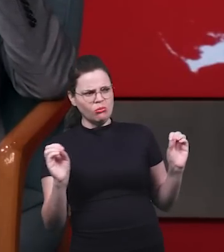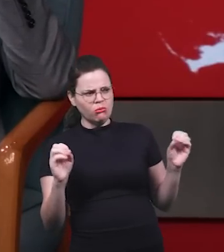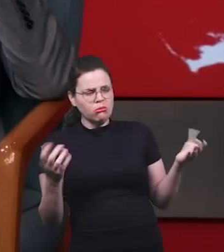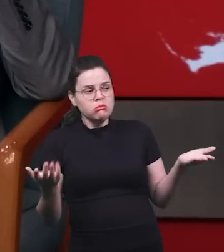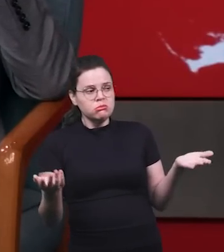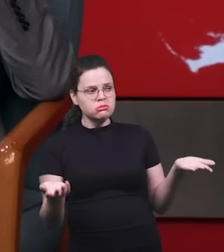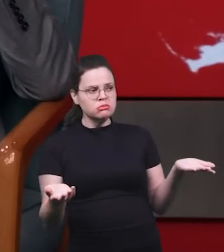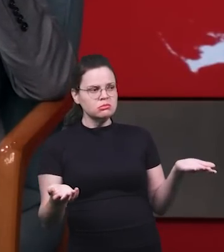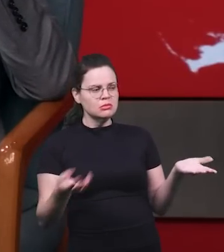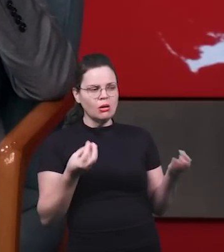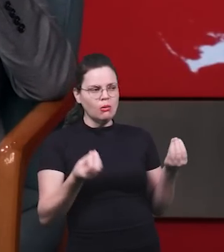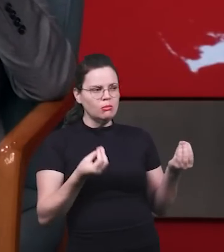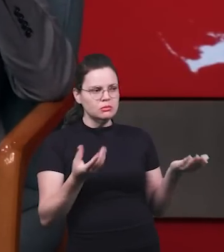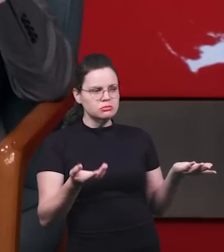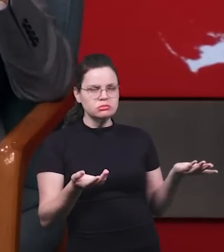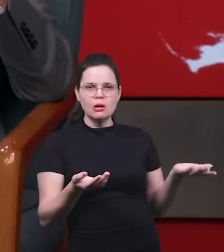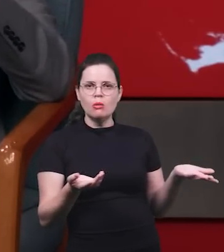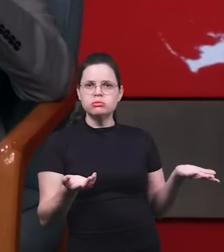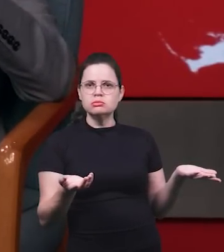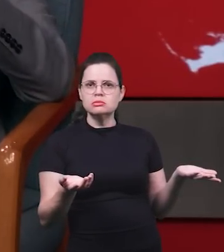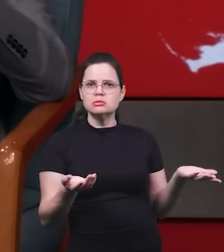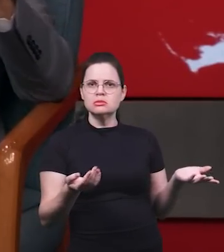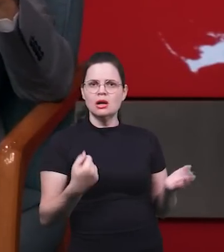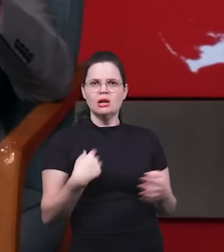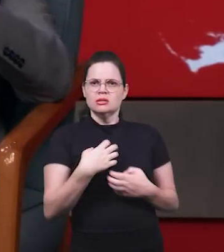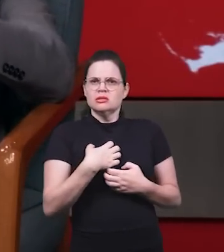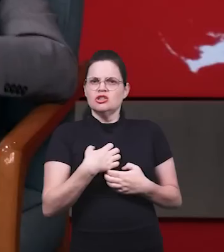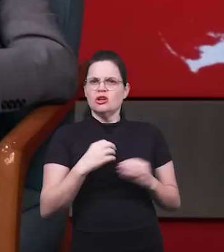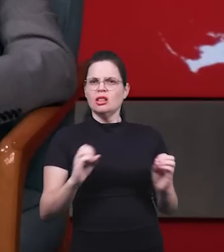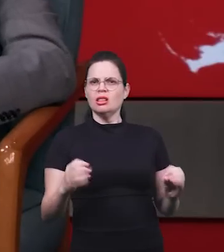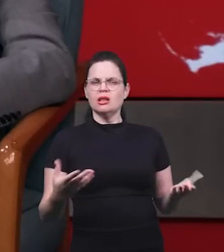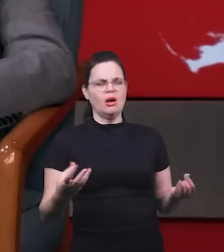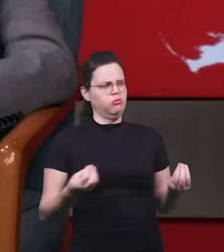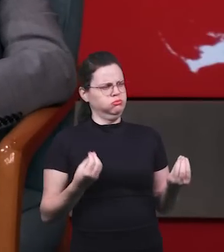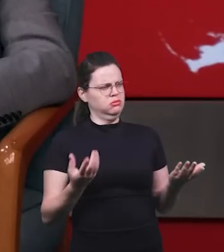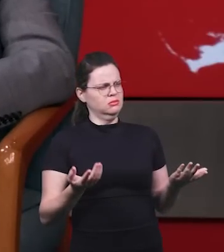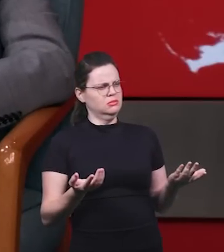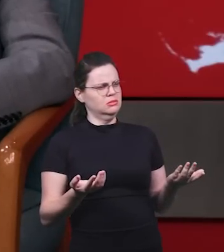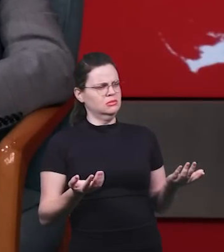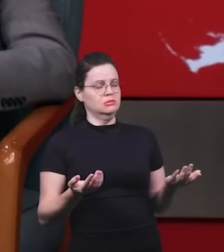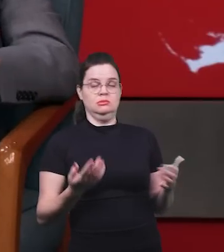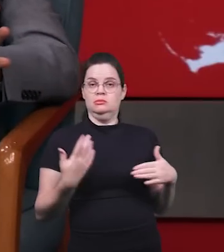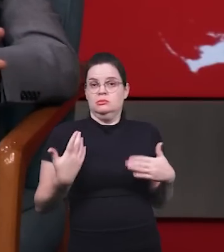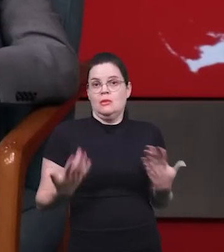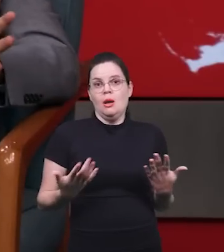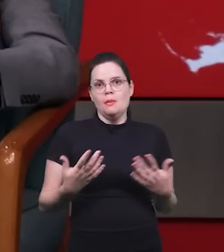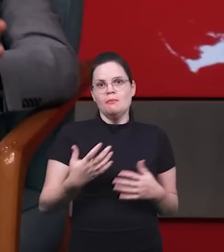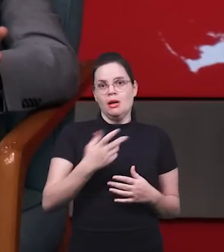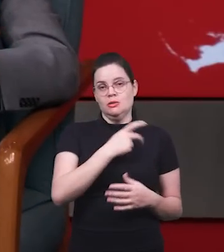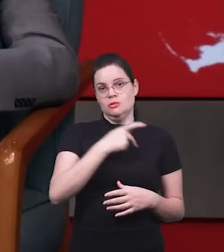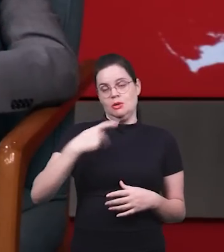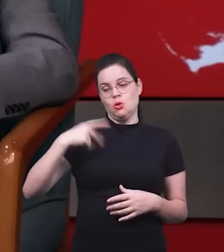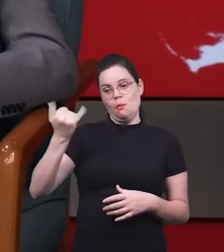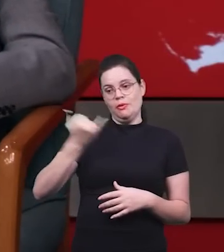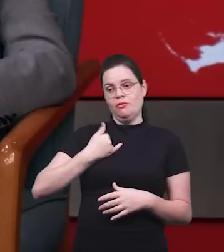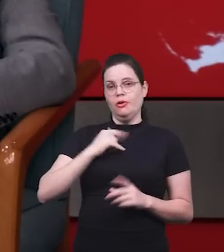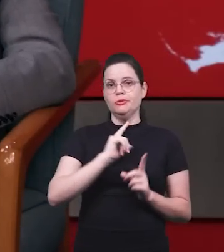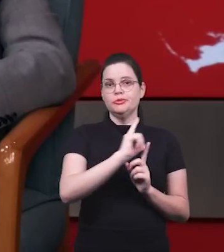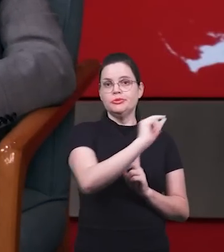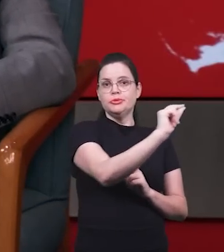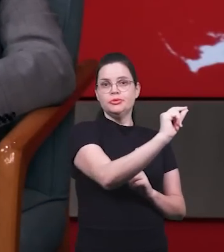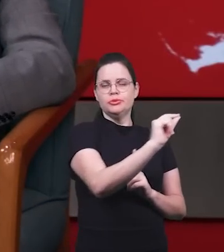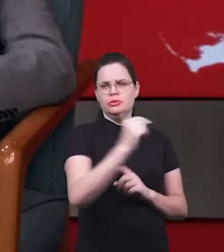nada. Eu não tive reação nenhuma. Mas ele entregou a revelação e foi